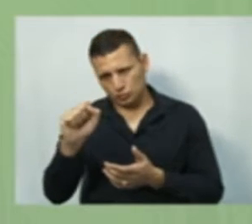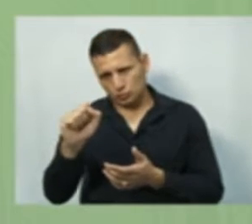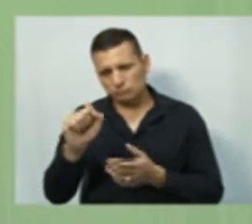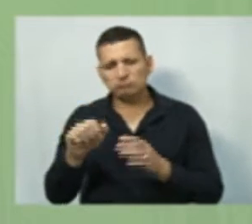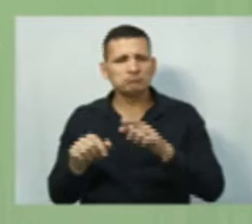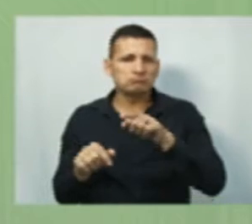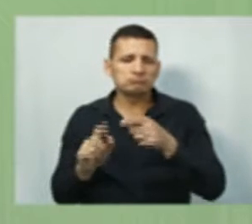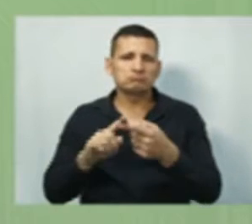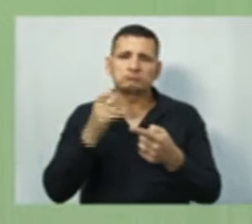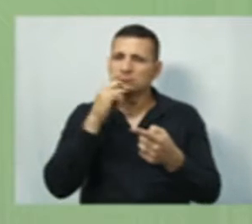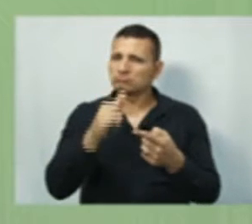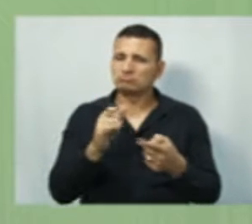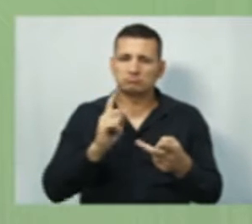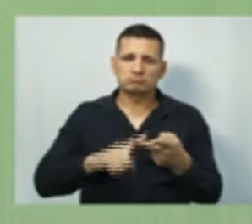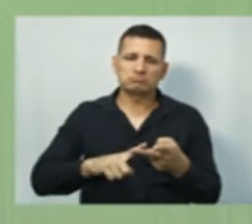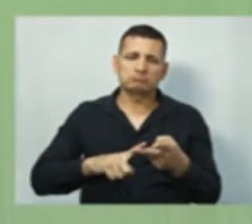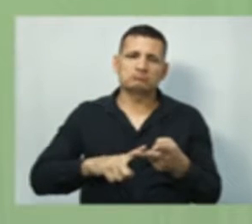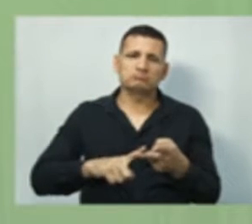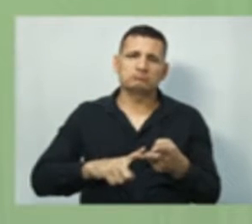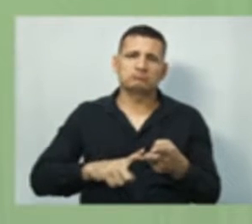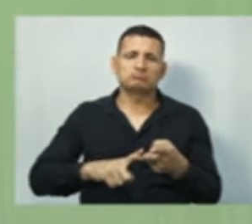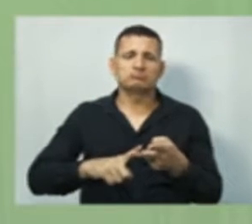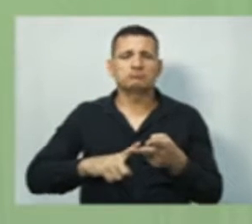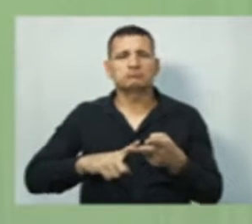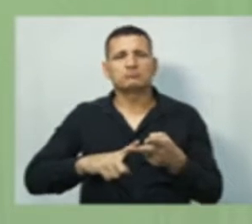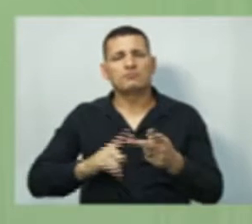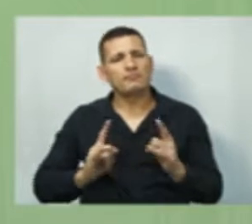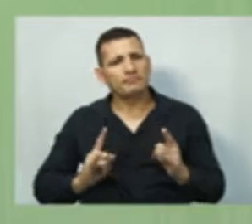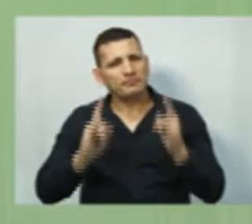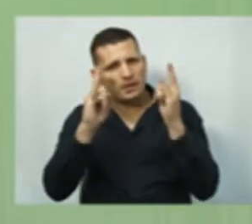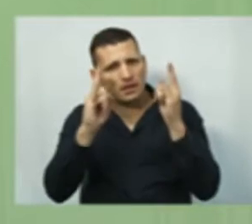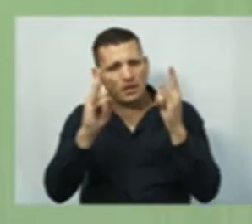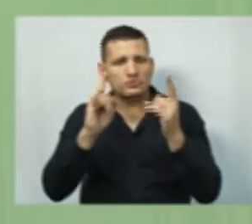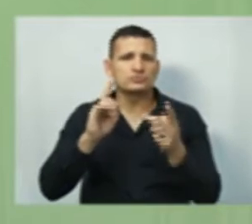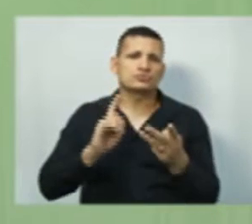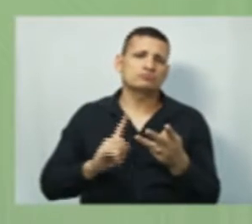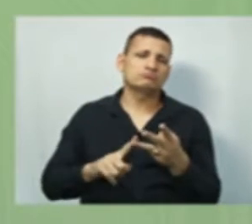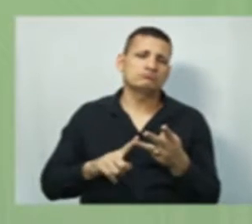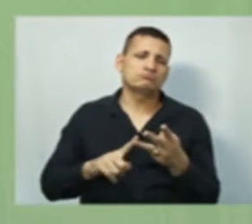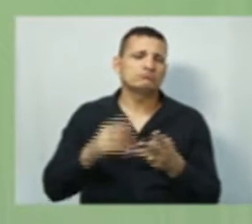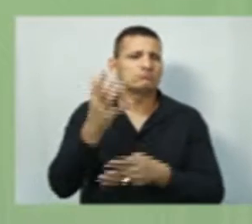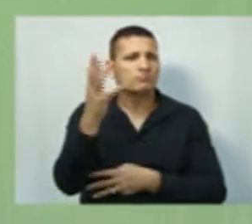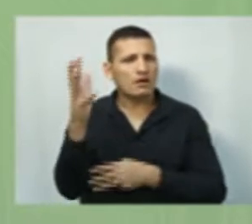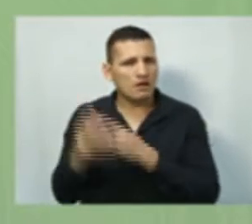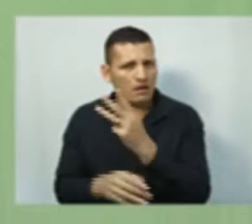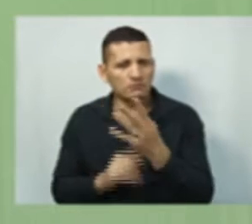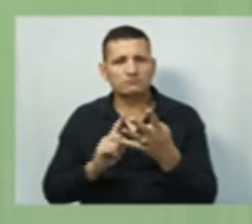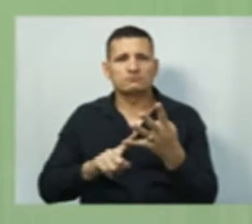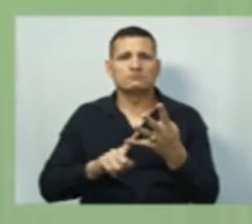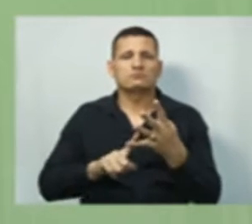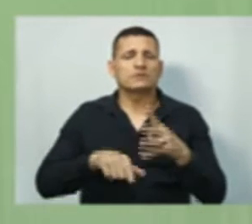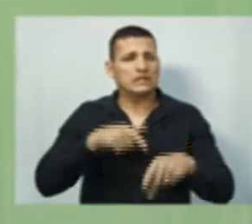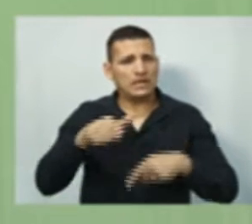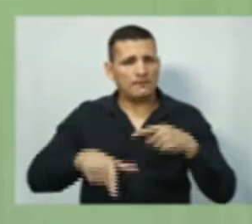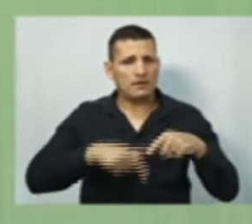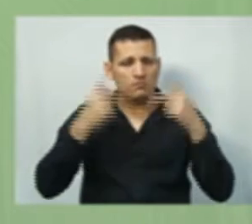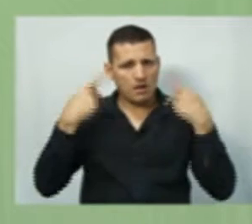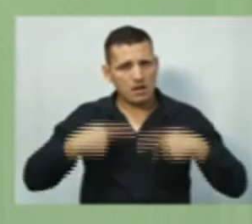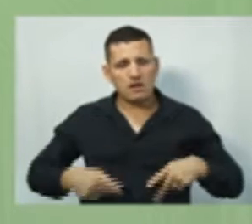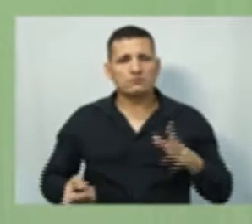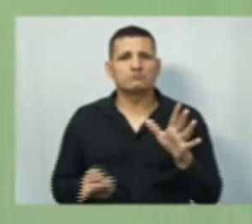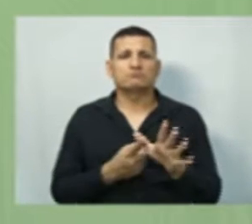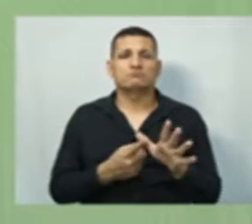equipamentos produtivos, os prédios, as instalações, os recursos naturais, o trabalho humano qualificado e os